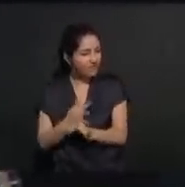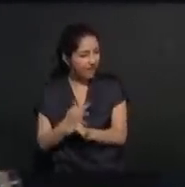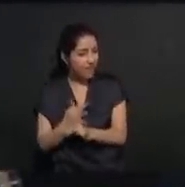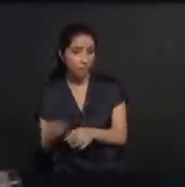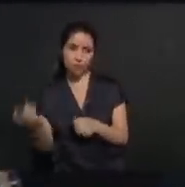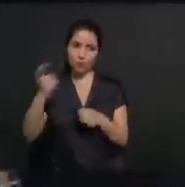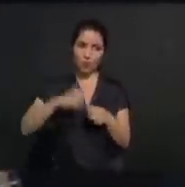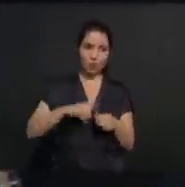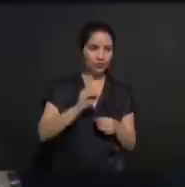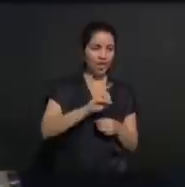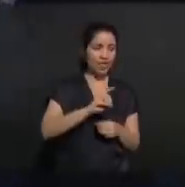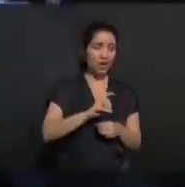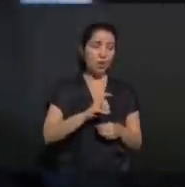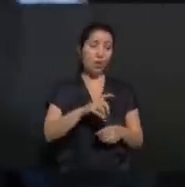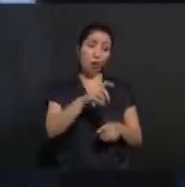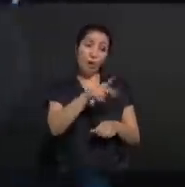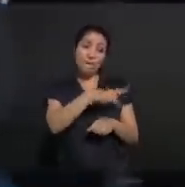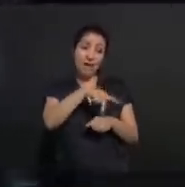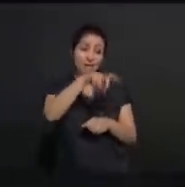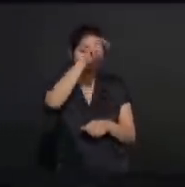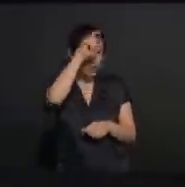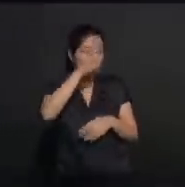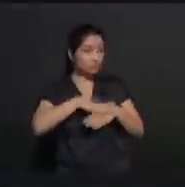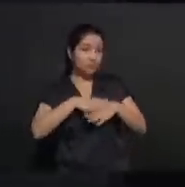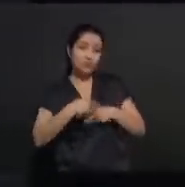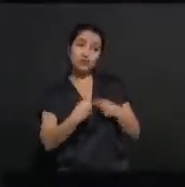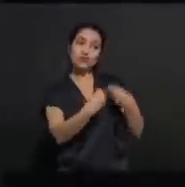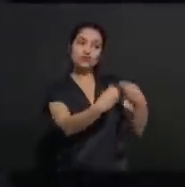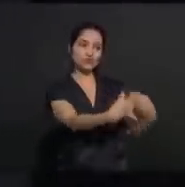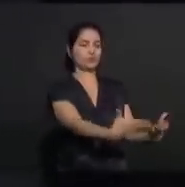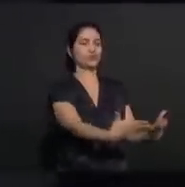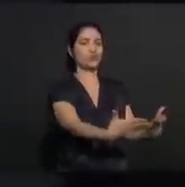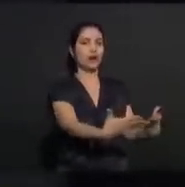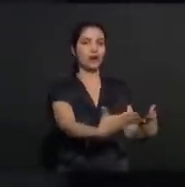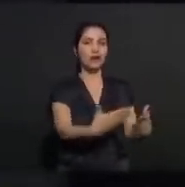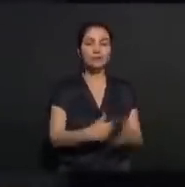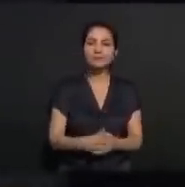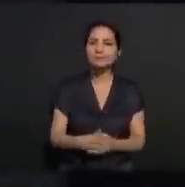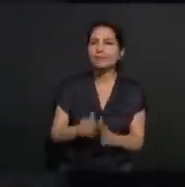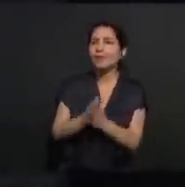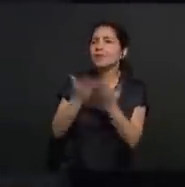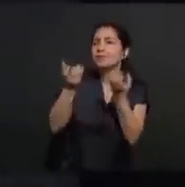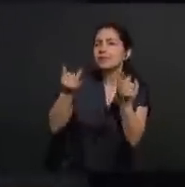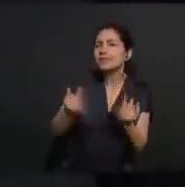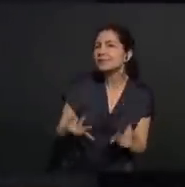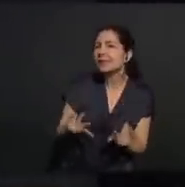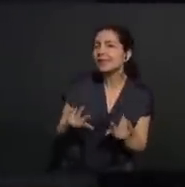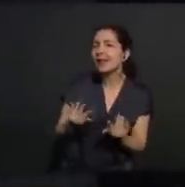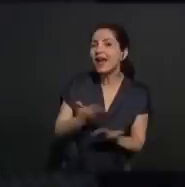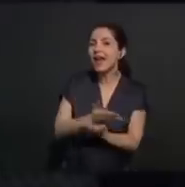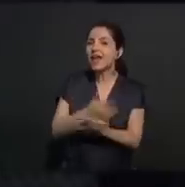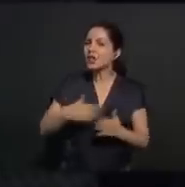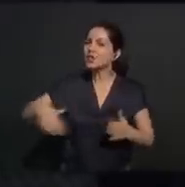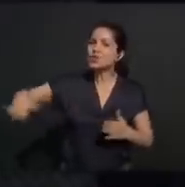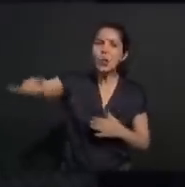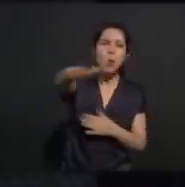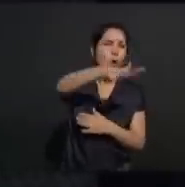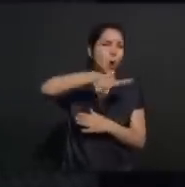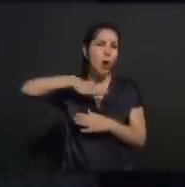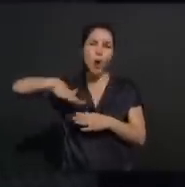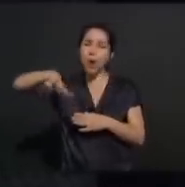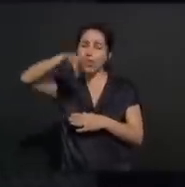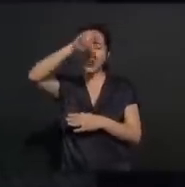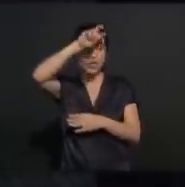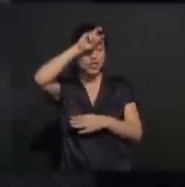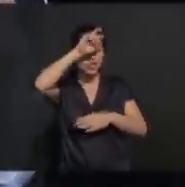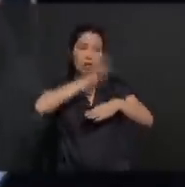nunca. O Egito está com você. Sabe o que a Bíblia diz? Nenhum pé, nenhuma mão se levantará em toda a terra do Egito se